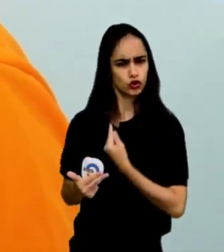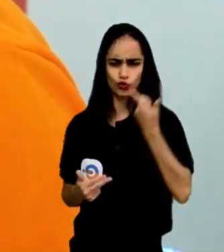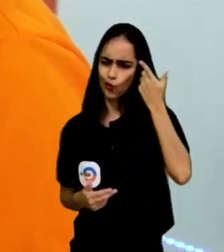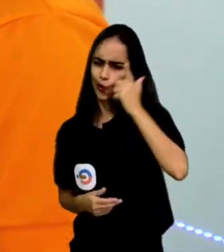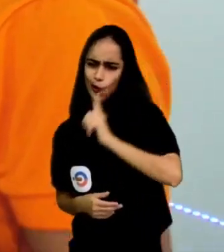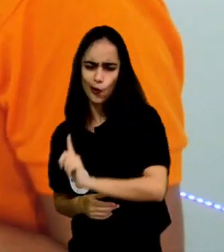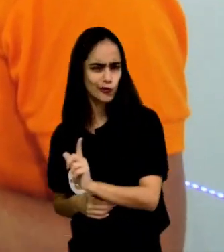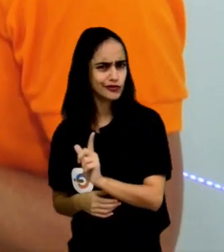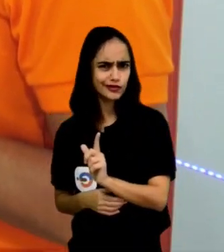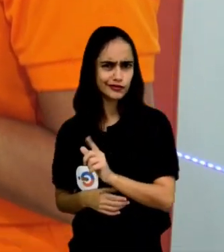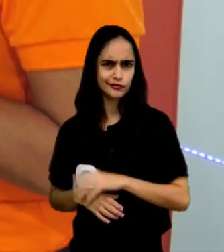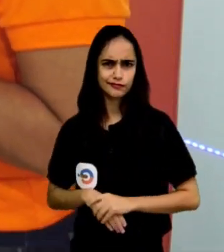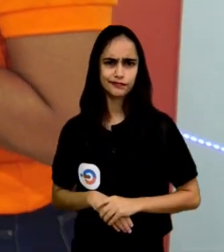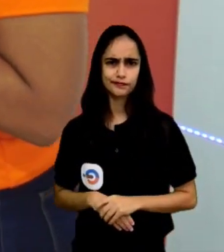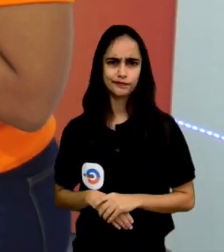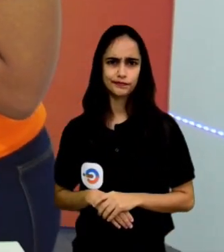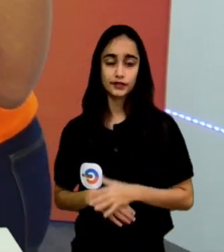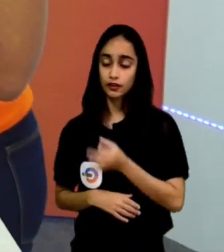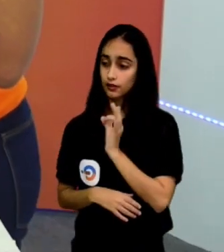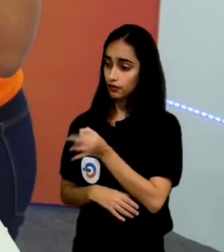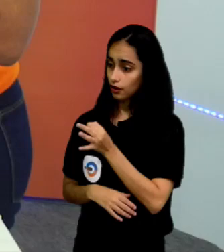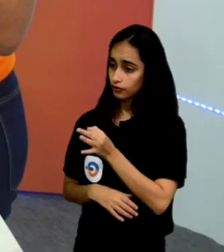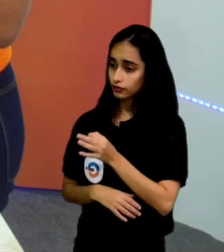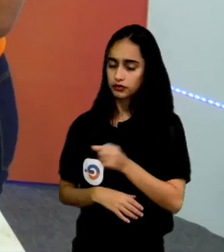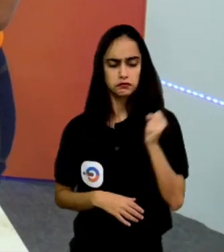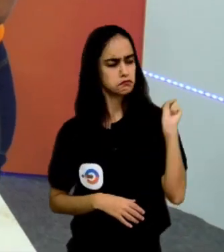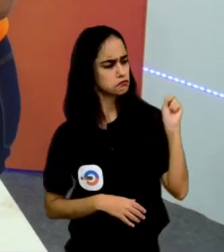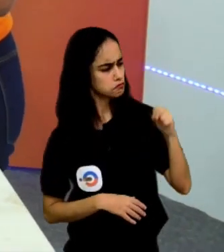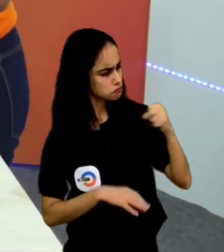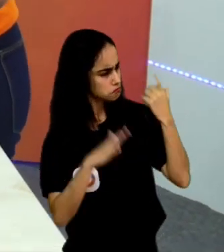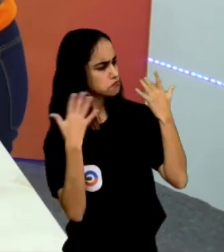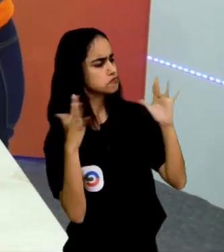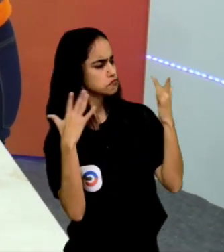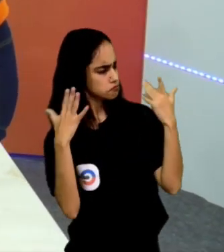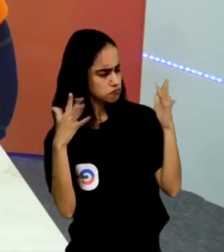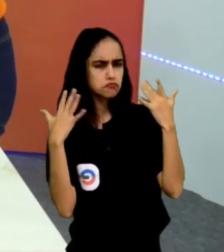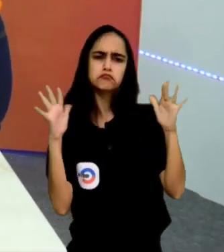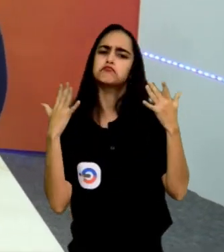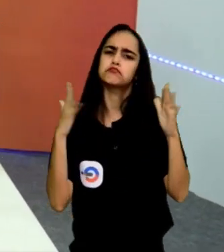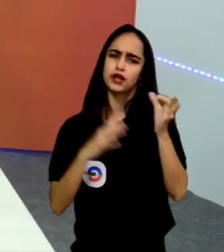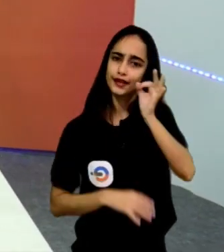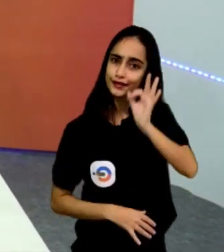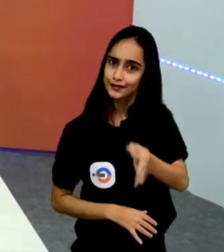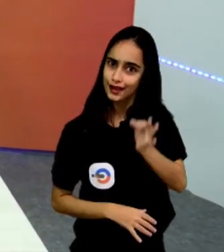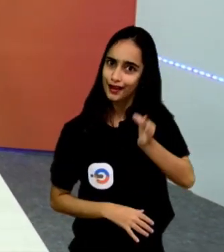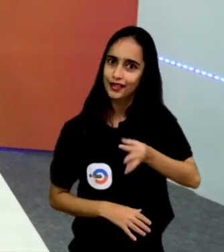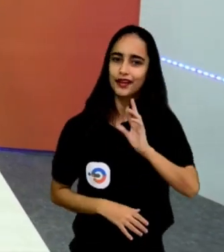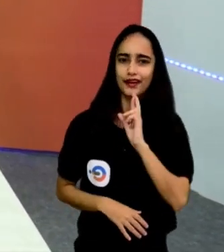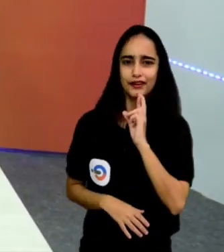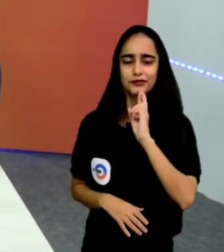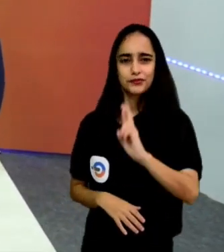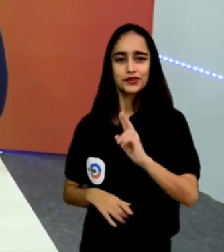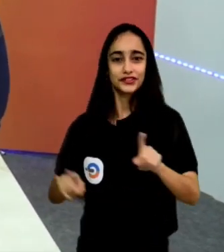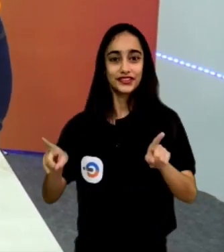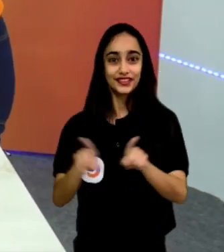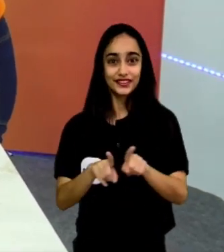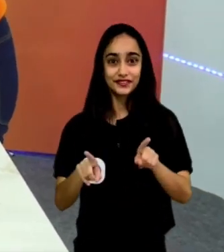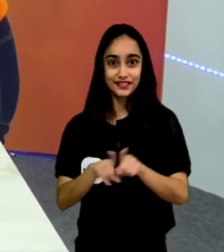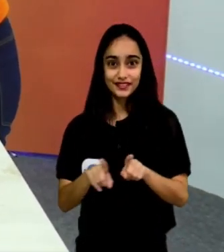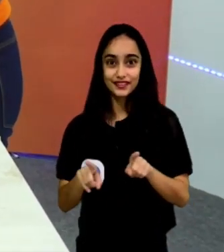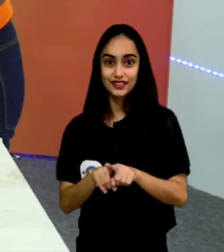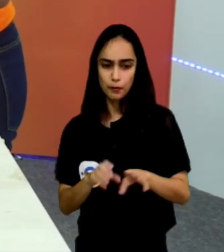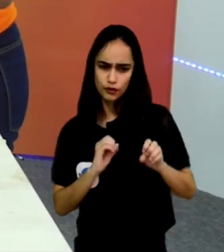Acertei, professora? Sim, muito bem. Acertou na resposta e também na lição